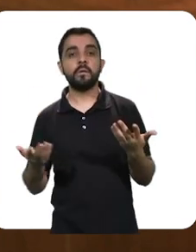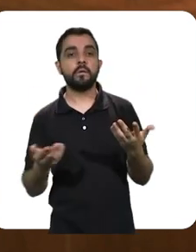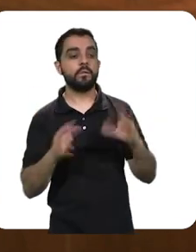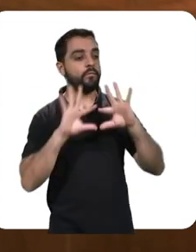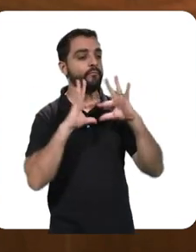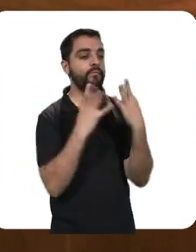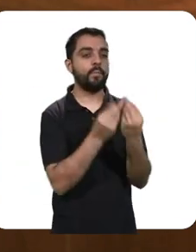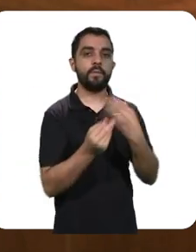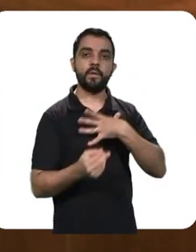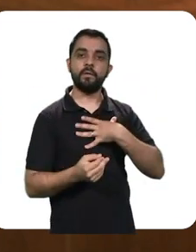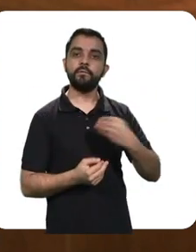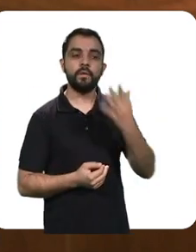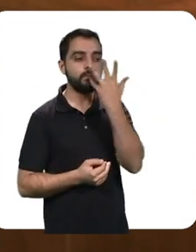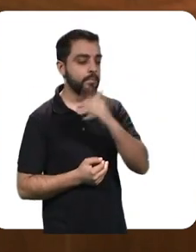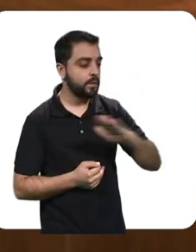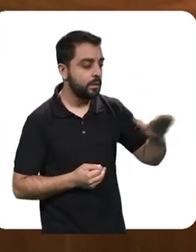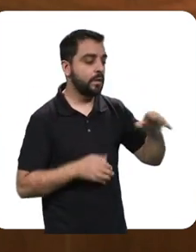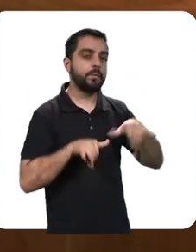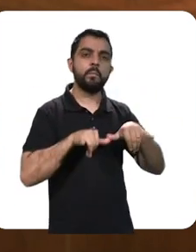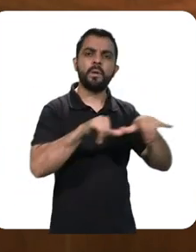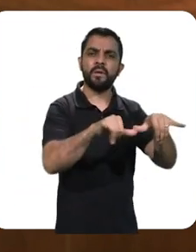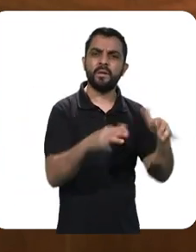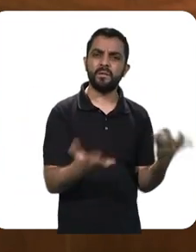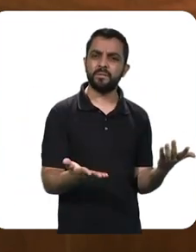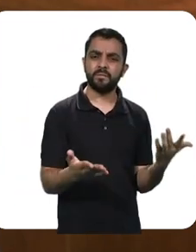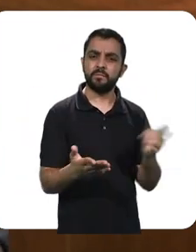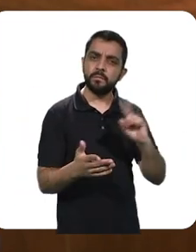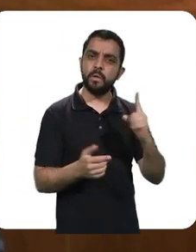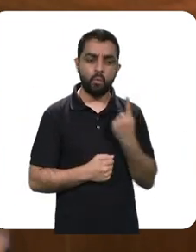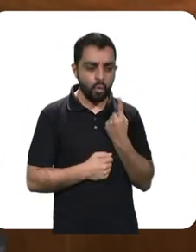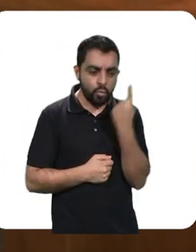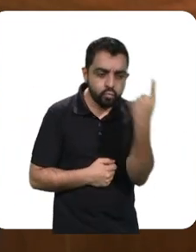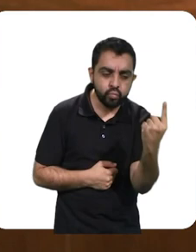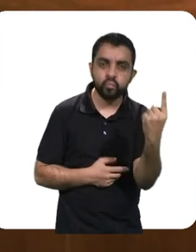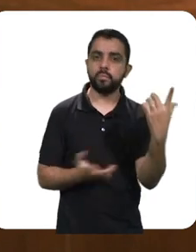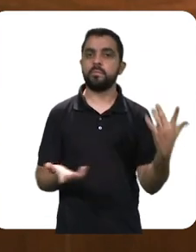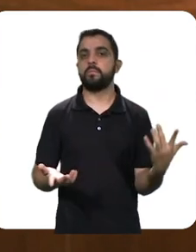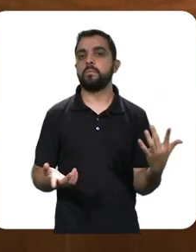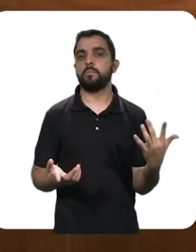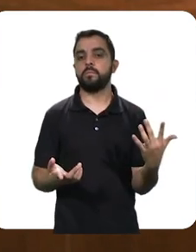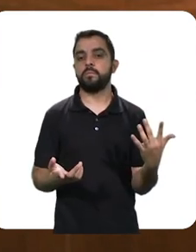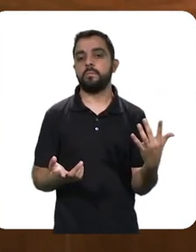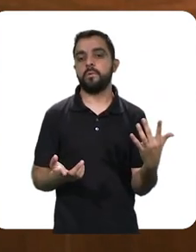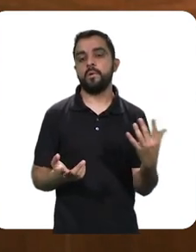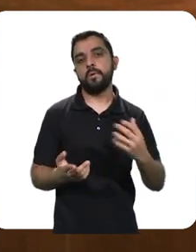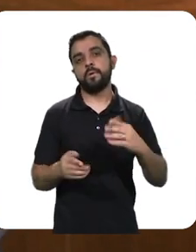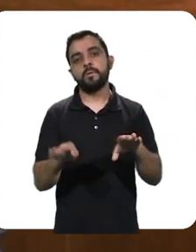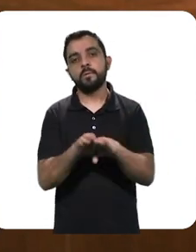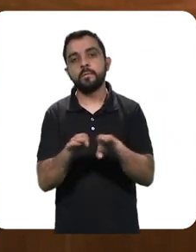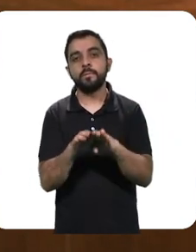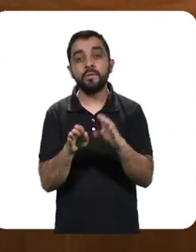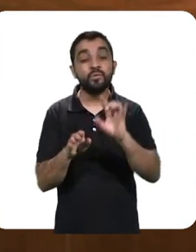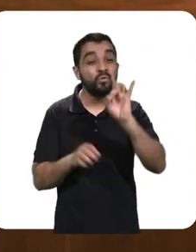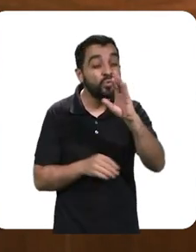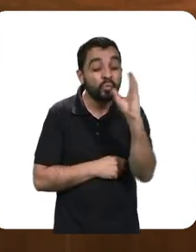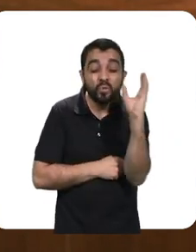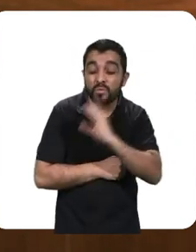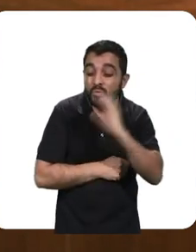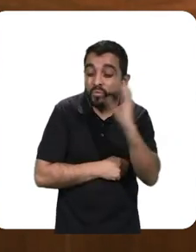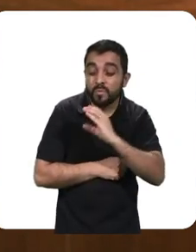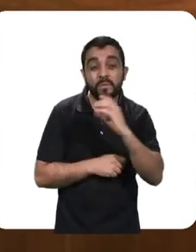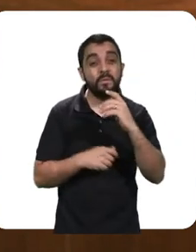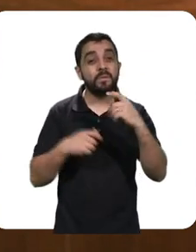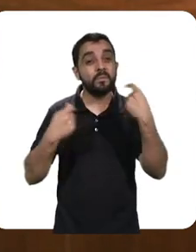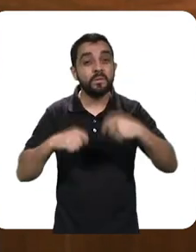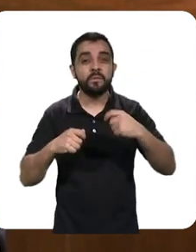supermercado, entrando em família, onde, de repente, a gente já deveria estar numa condição de entrar de um em um. A circulação só estritamente